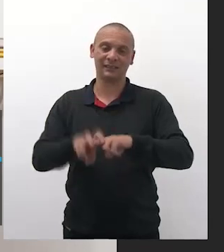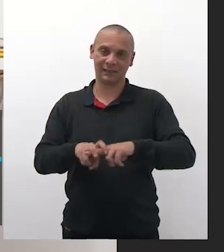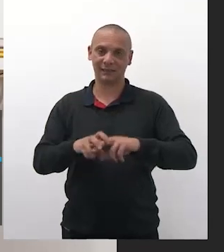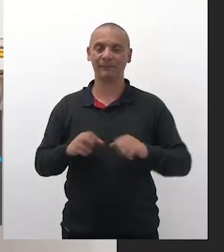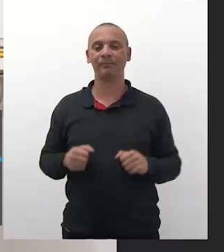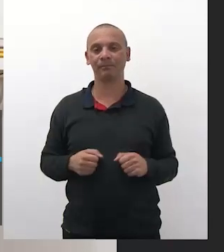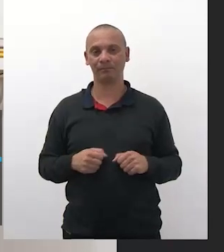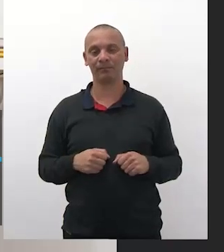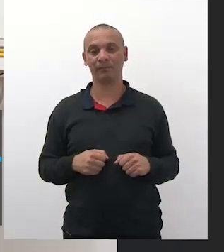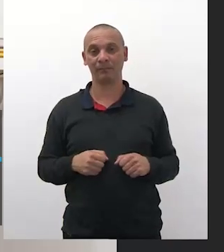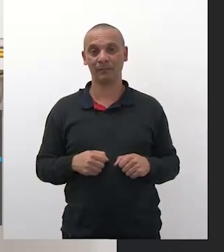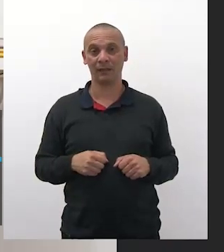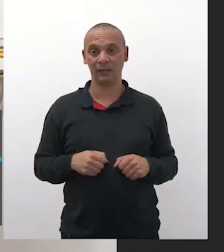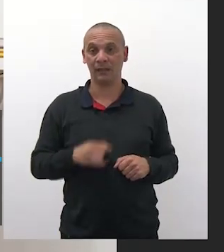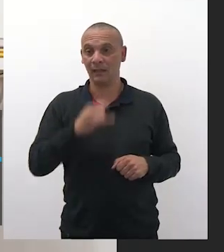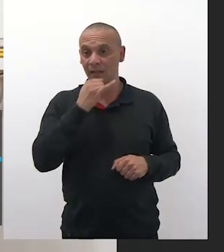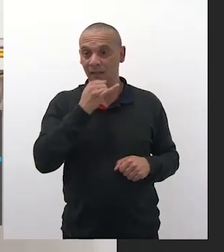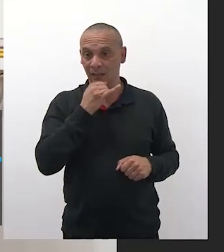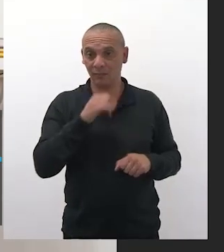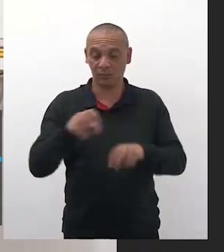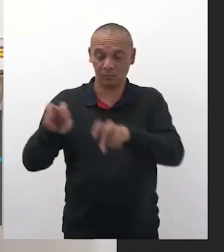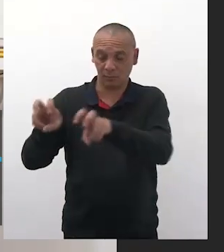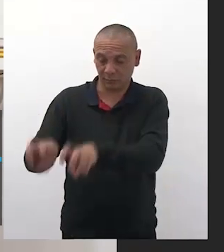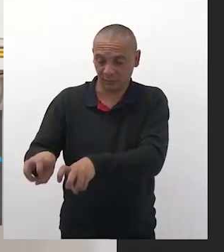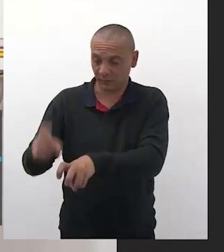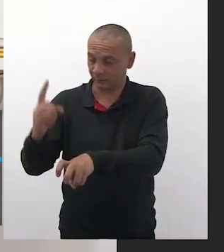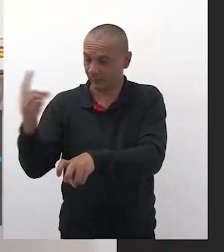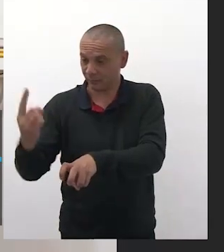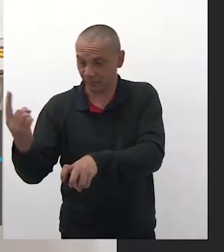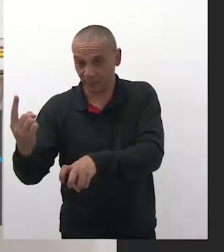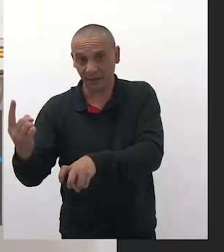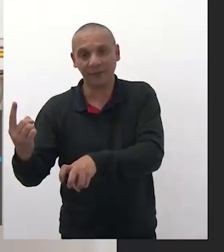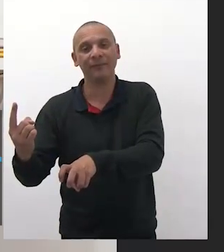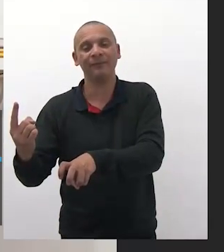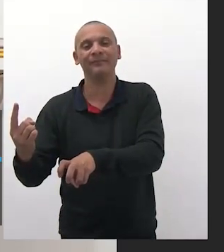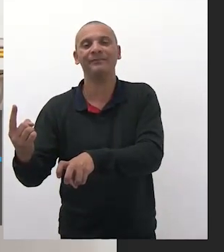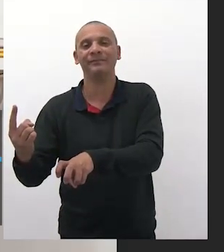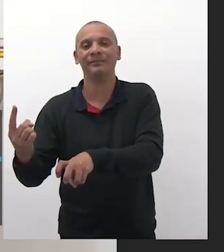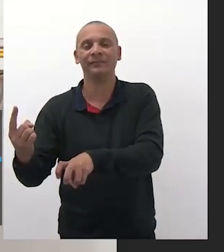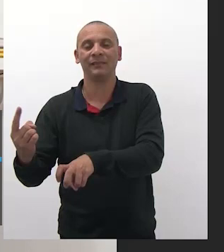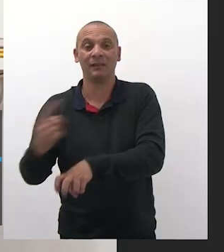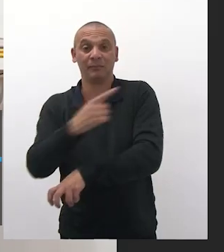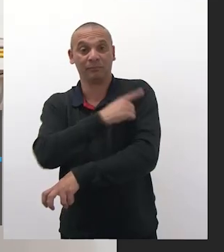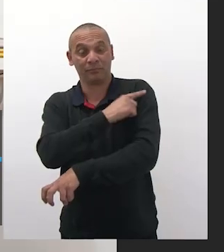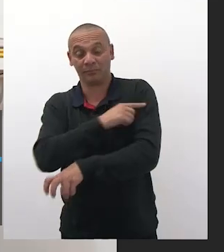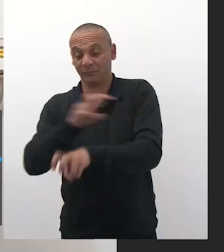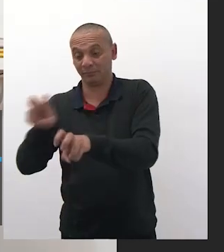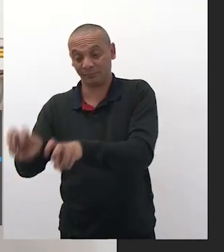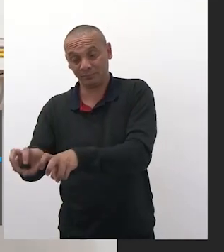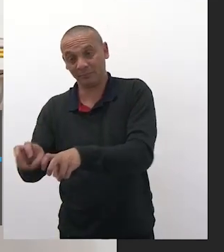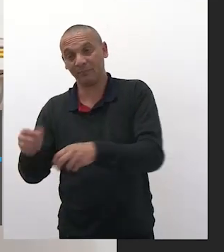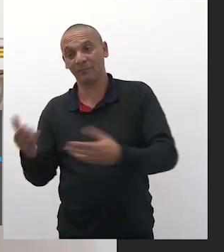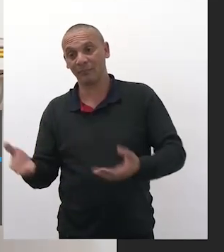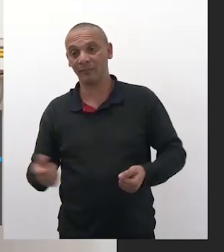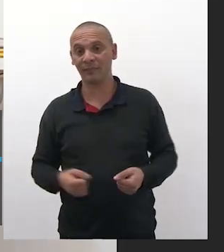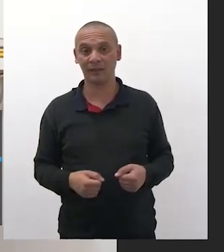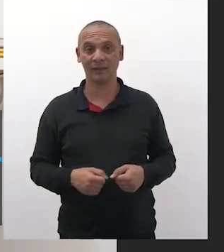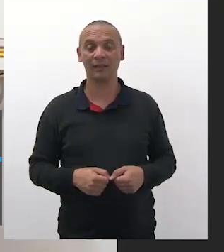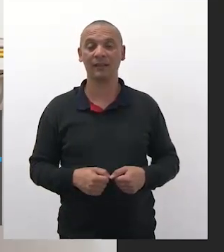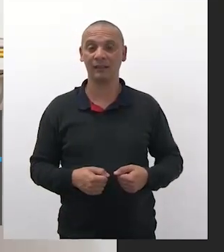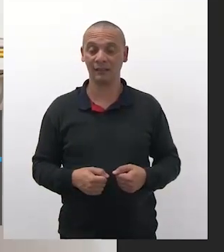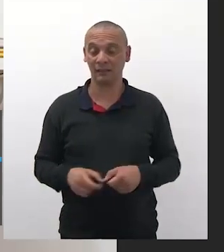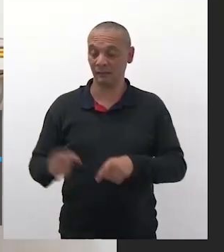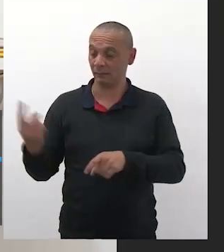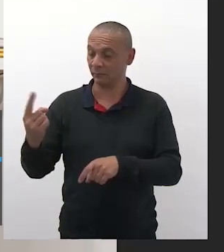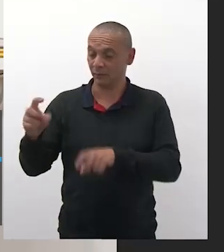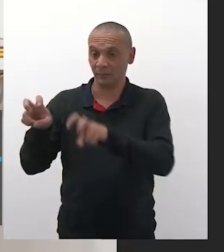E em cada fileira daqueles bancos era uma série. Então eu tinha ali a